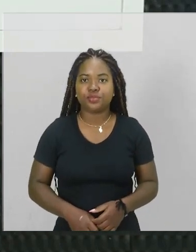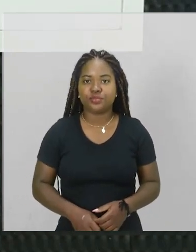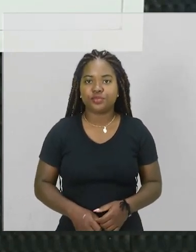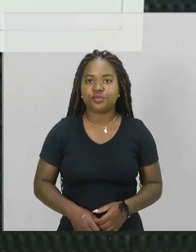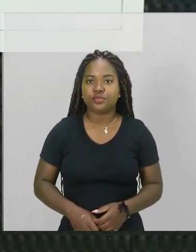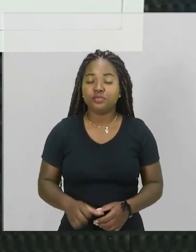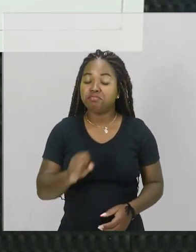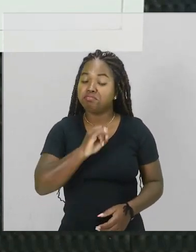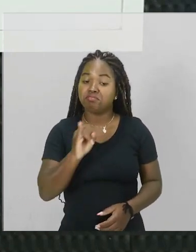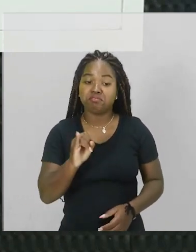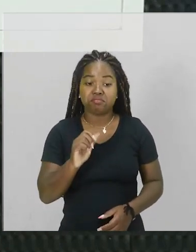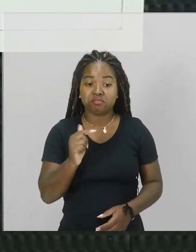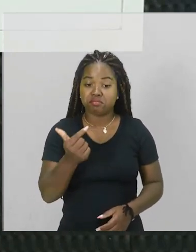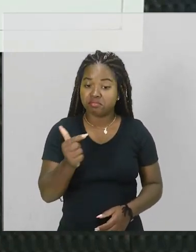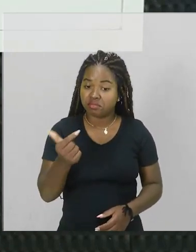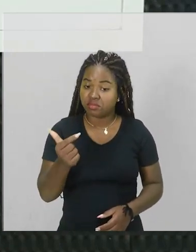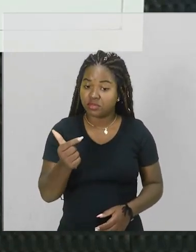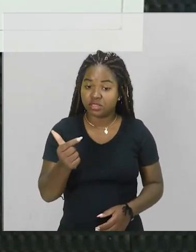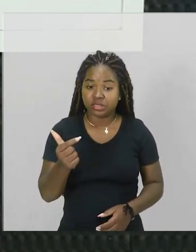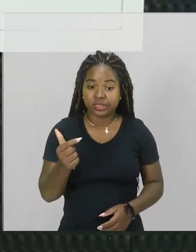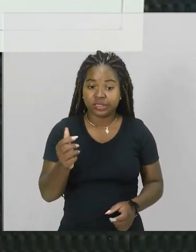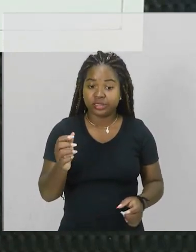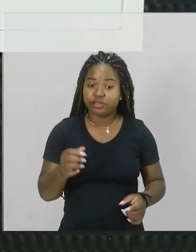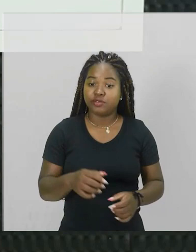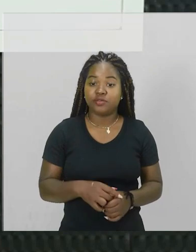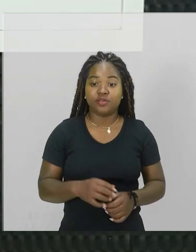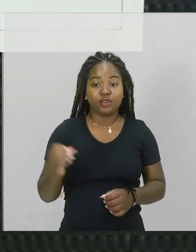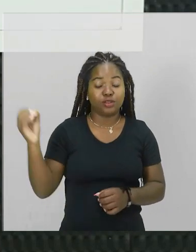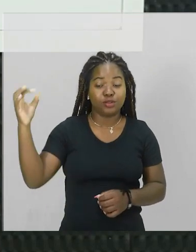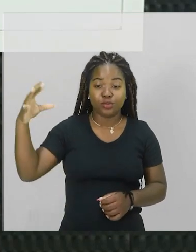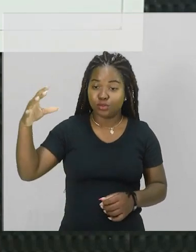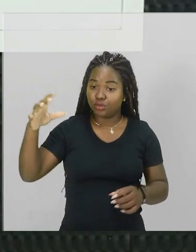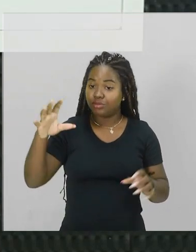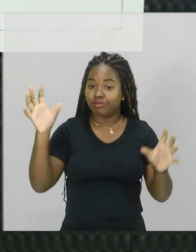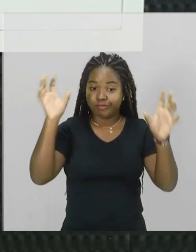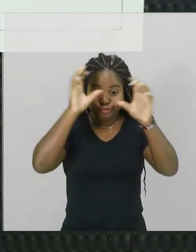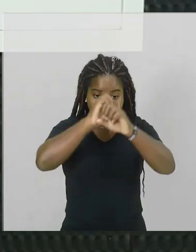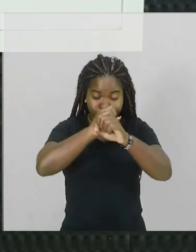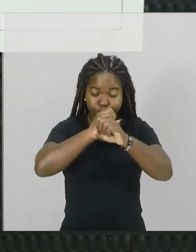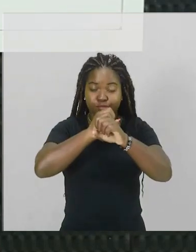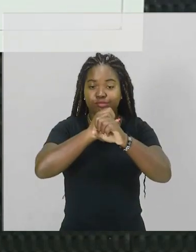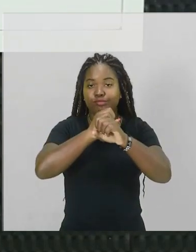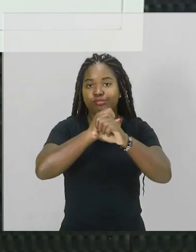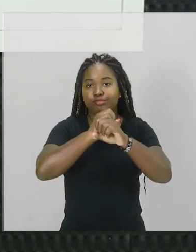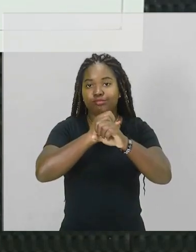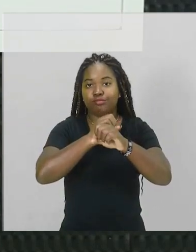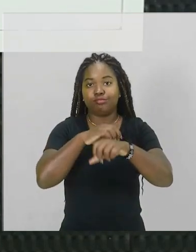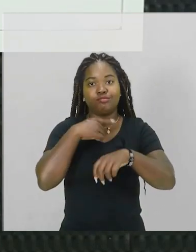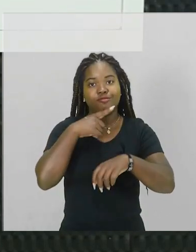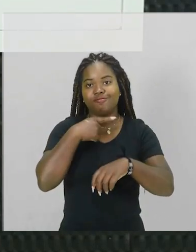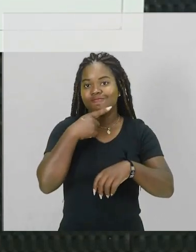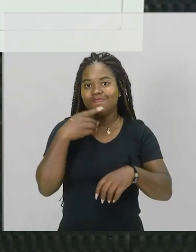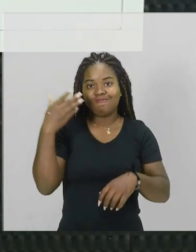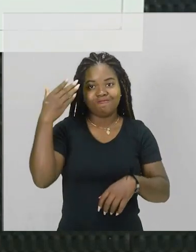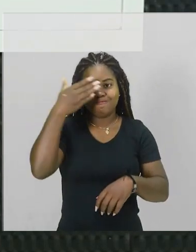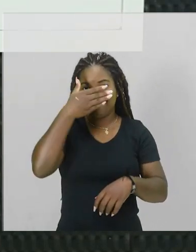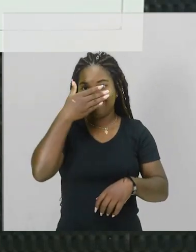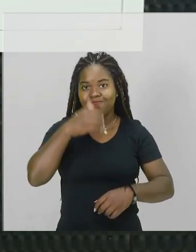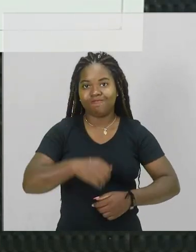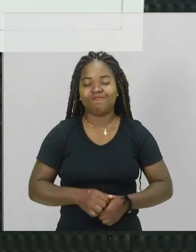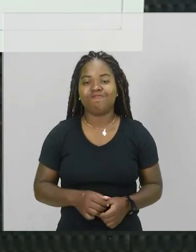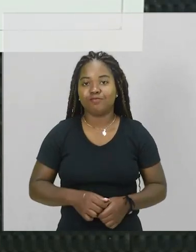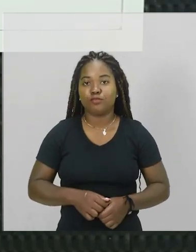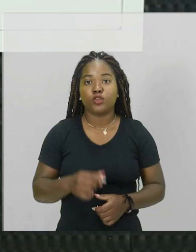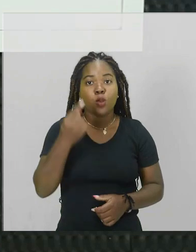certo? Se não tiver nenhuma fonte luminosa próxima, o ambiente for totalmente escuro, você não vai conseguir enxergar, certo?